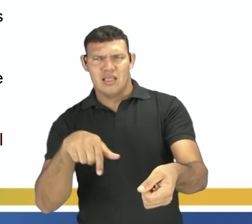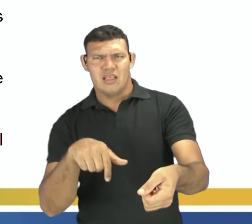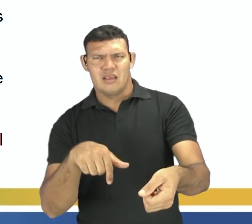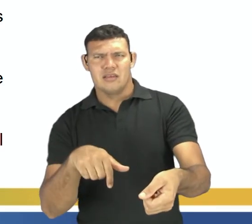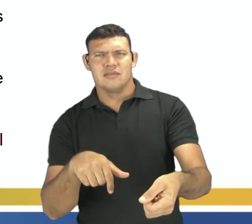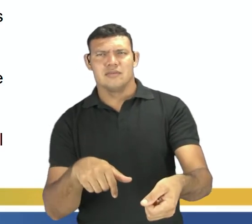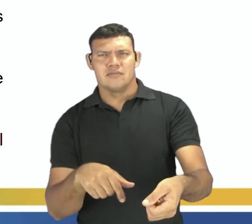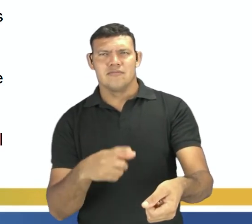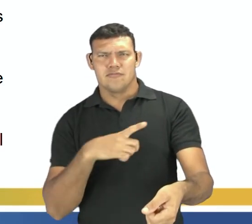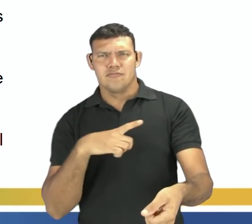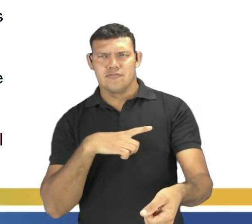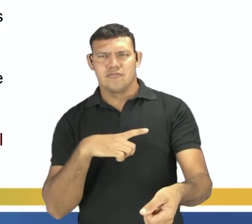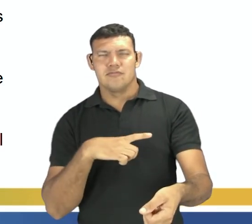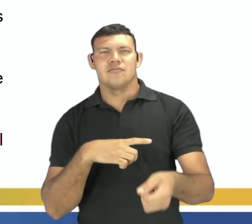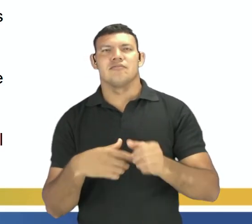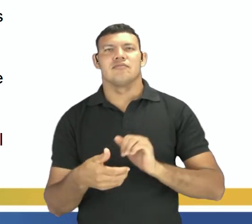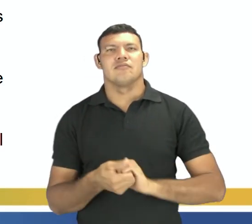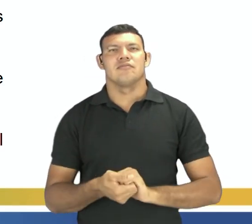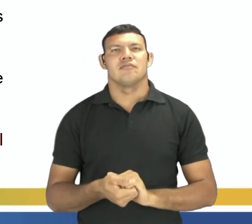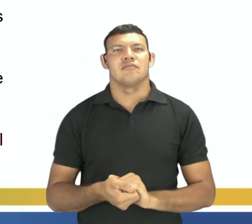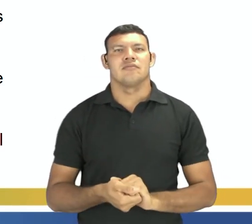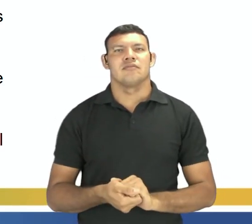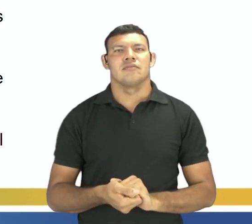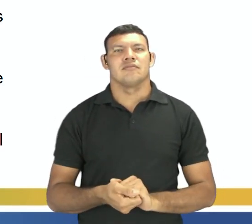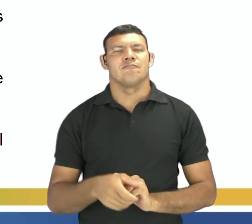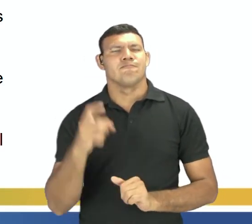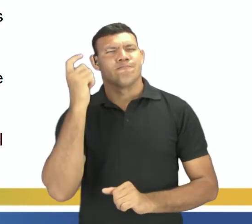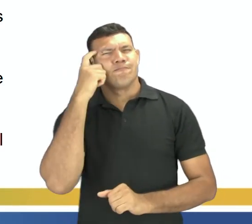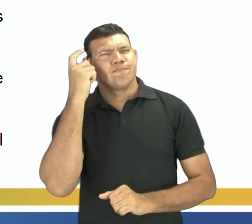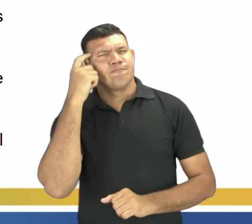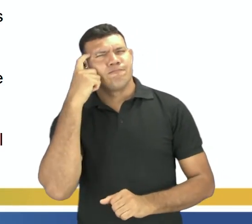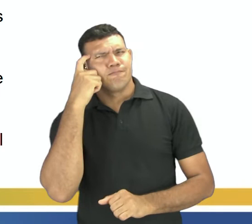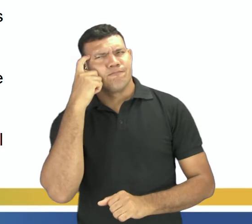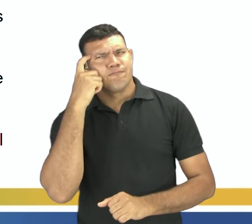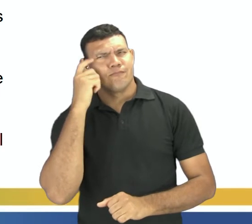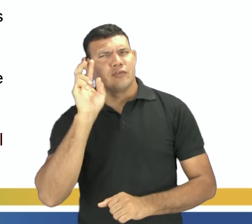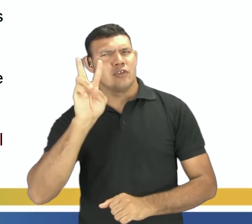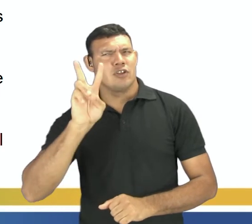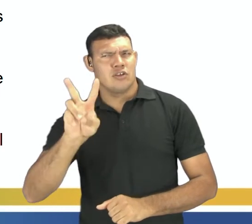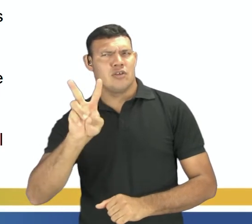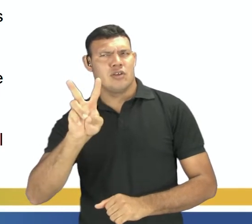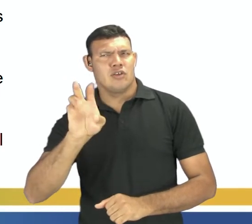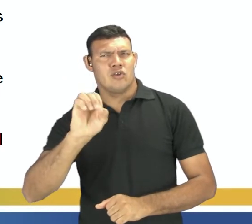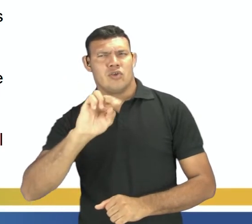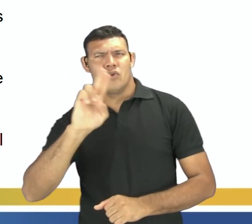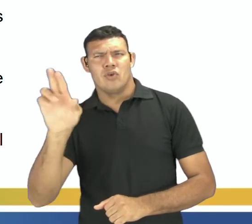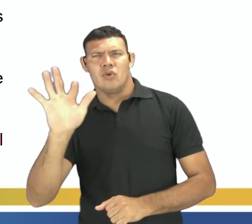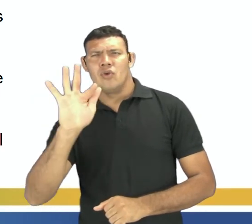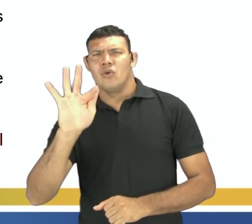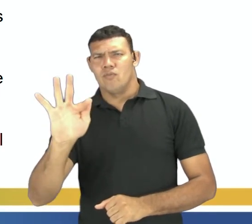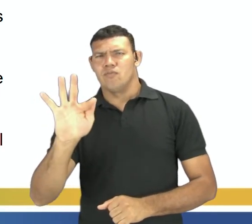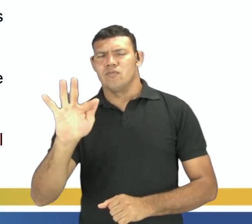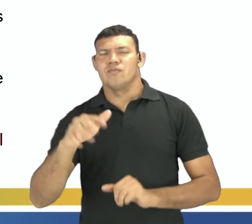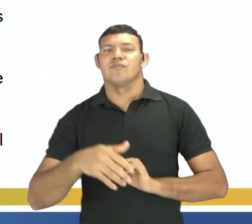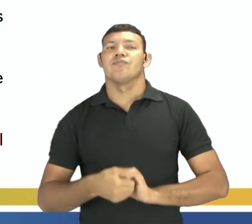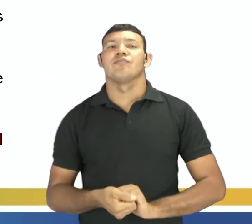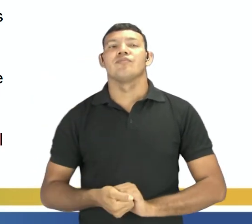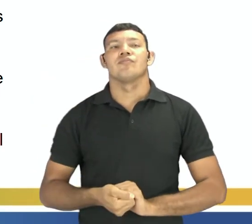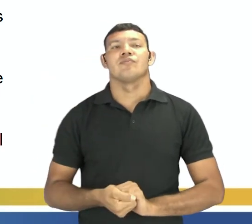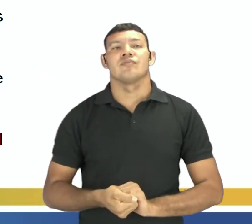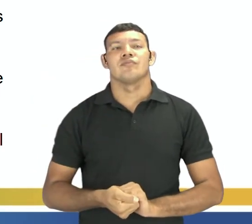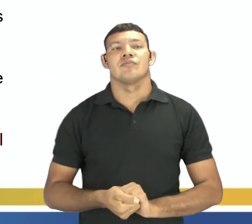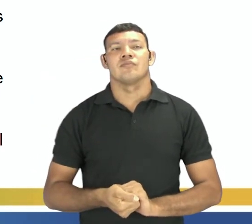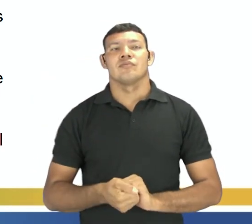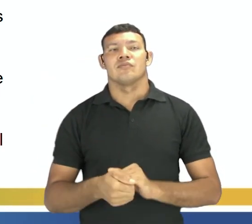em vasos sanguíneos. Então, vai pensando aí qual você acha que é a verdadeira, qual você acredita que seja a errada.